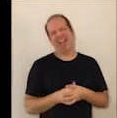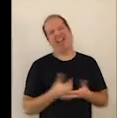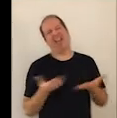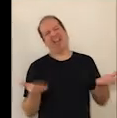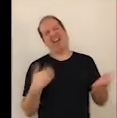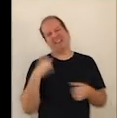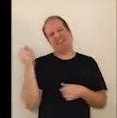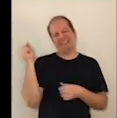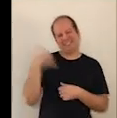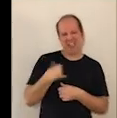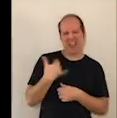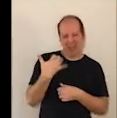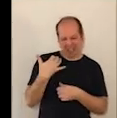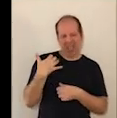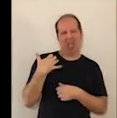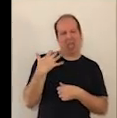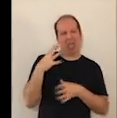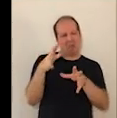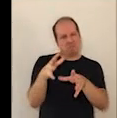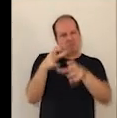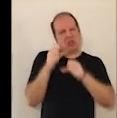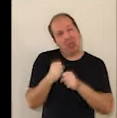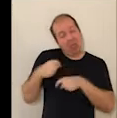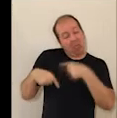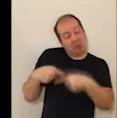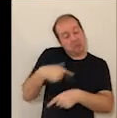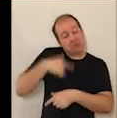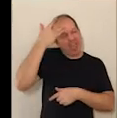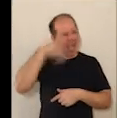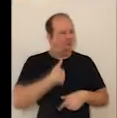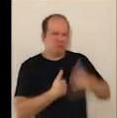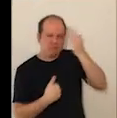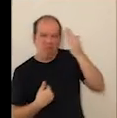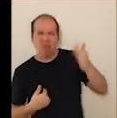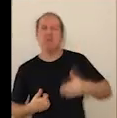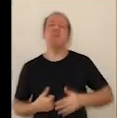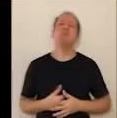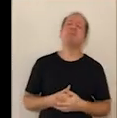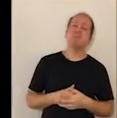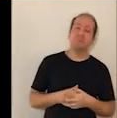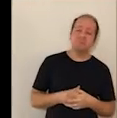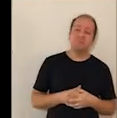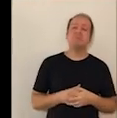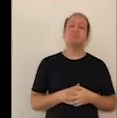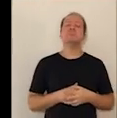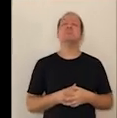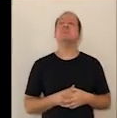que está se candidatando à herança. Bem, isso eu não sei. Mas eu sei.